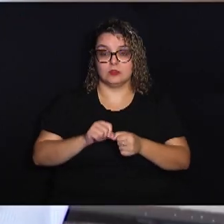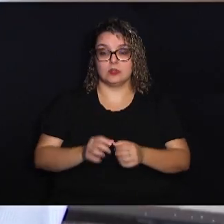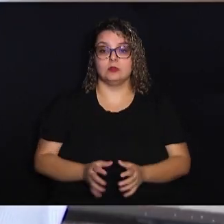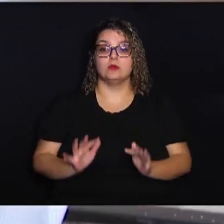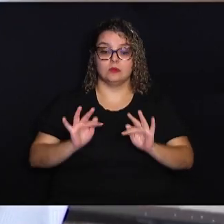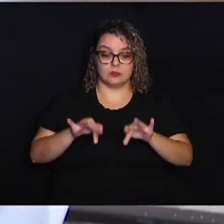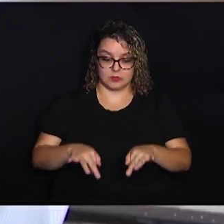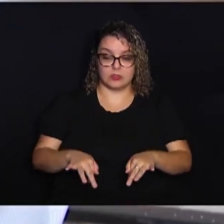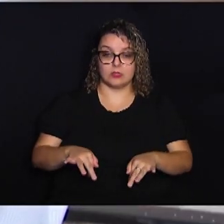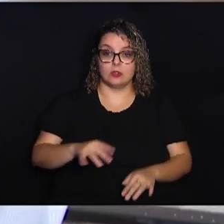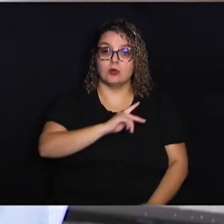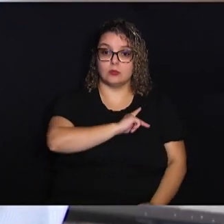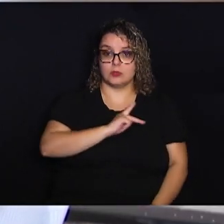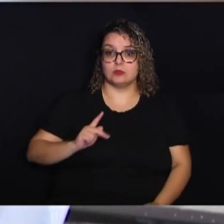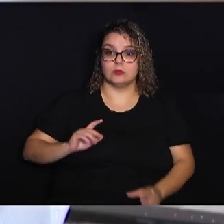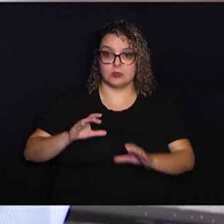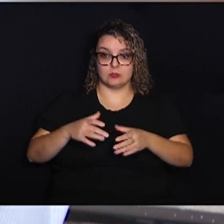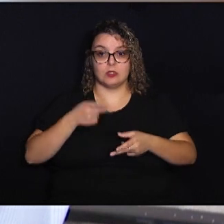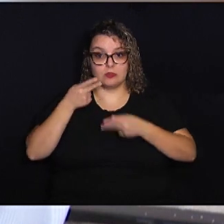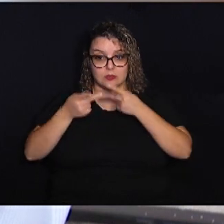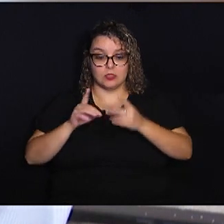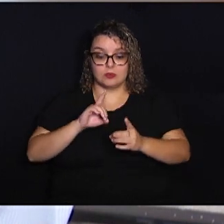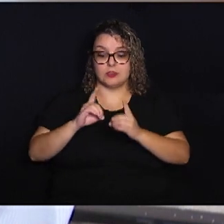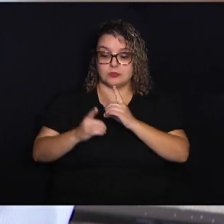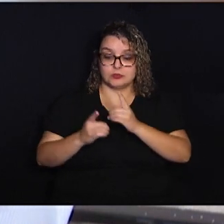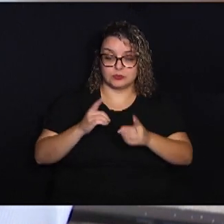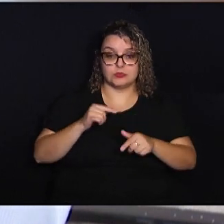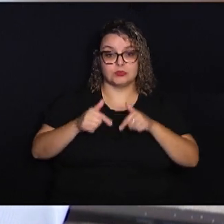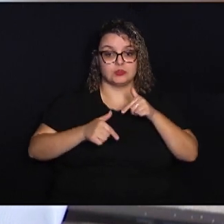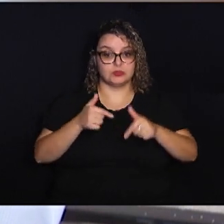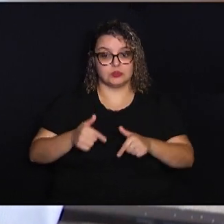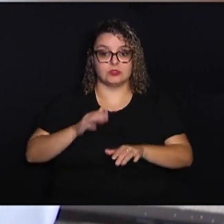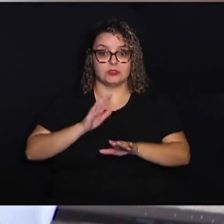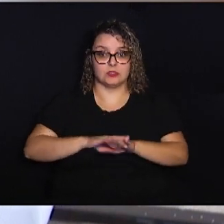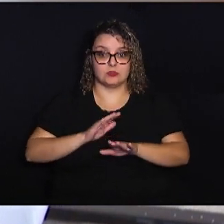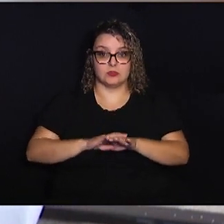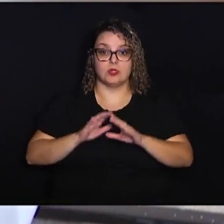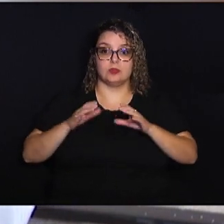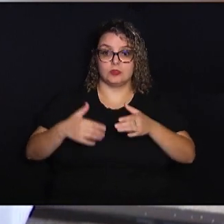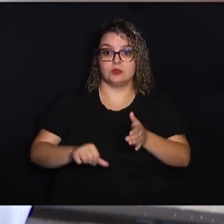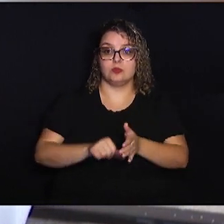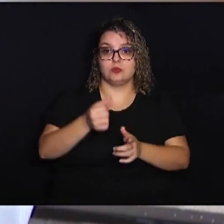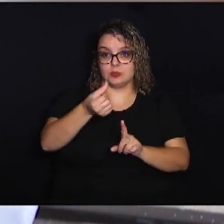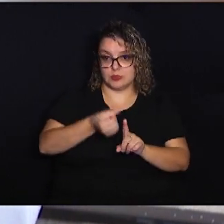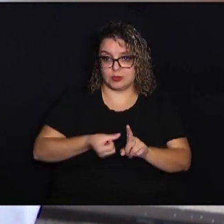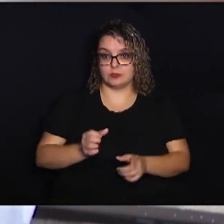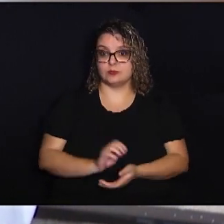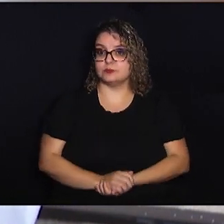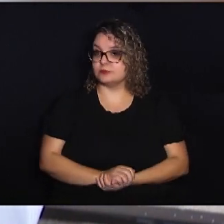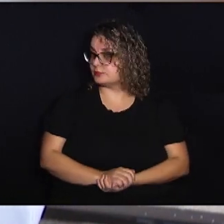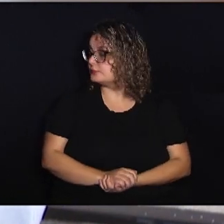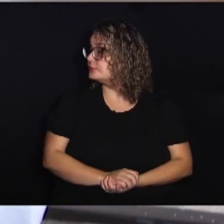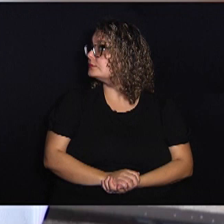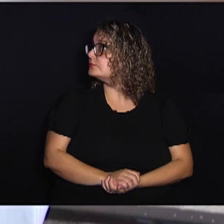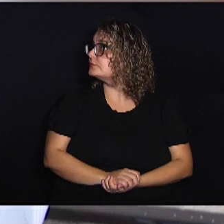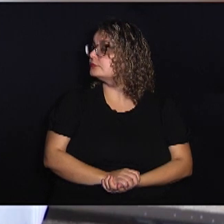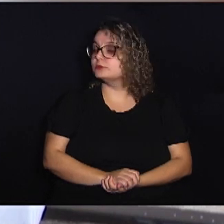importante não fazer bullying com as outras pessoas, porque a gente se arrepende e os outros ficam magoados. Então, com as aulas